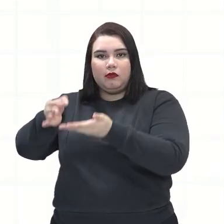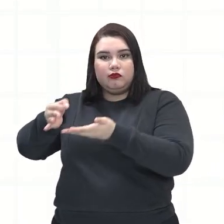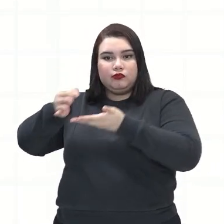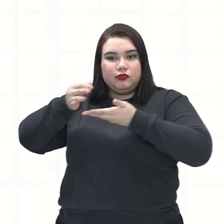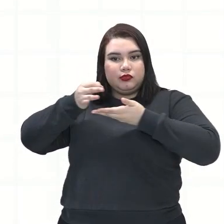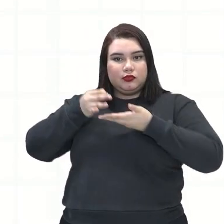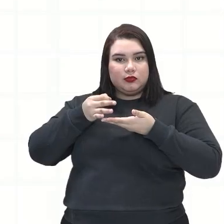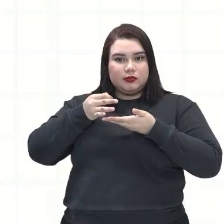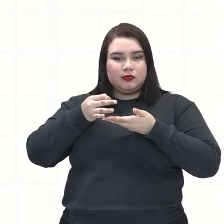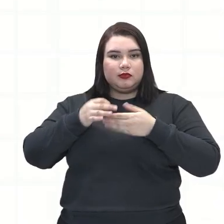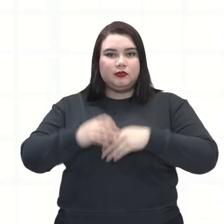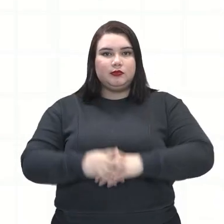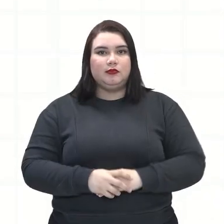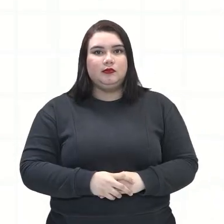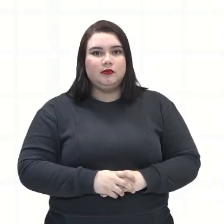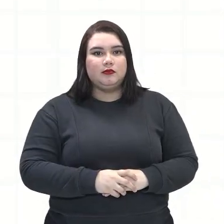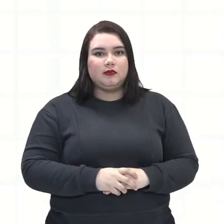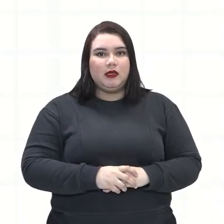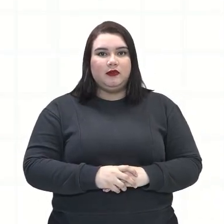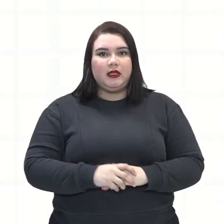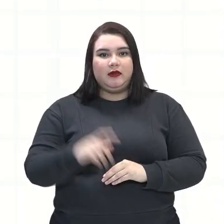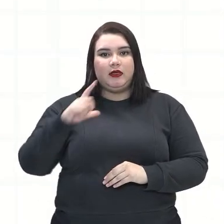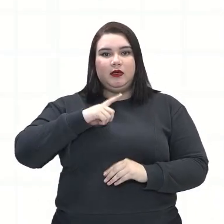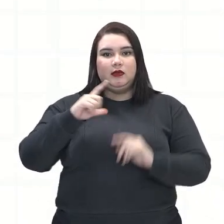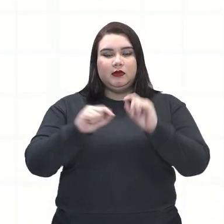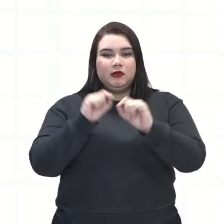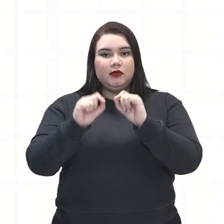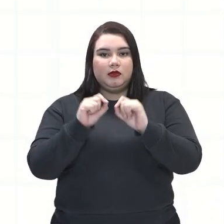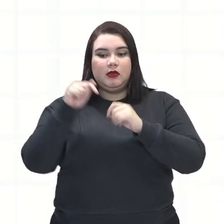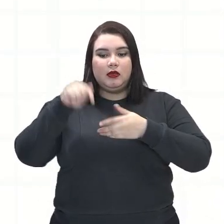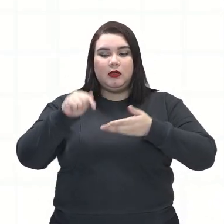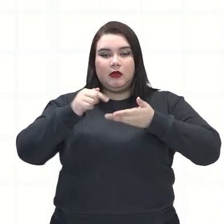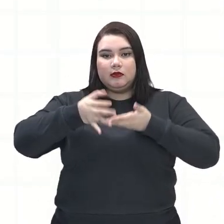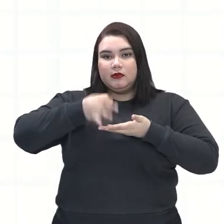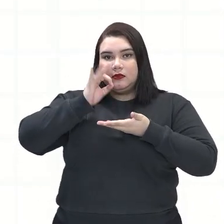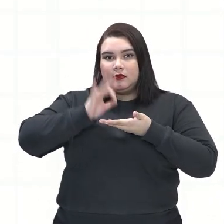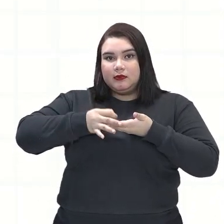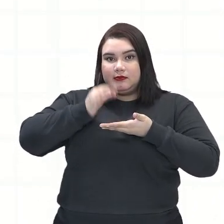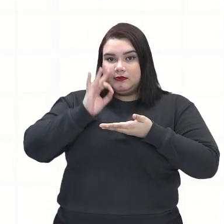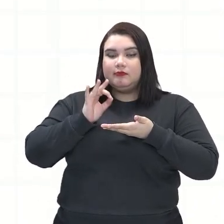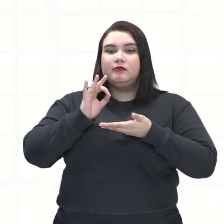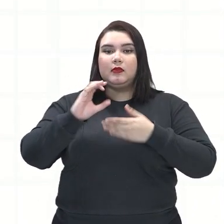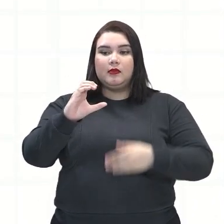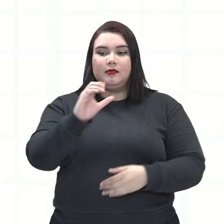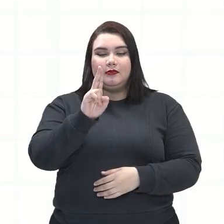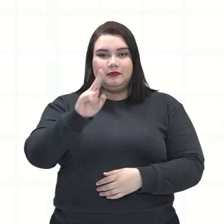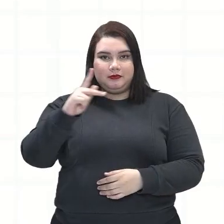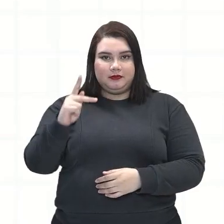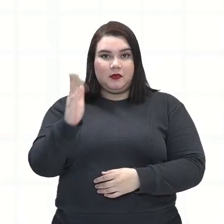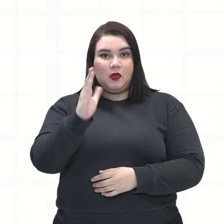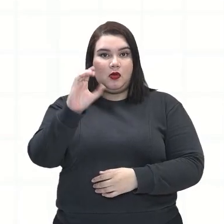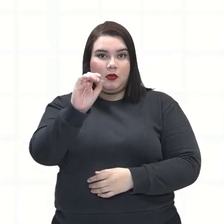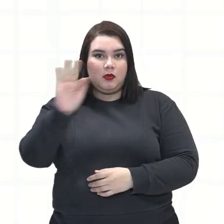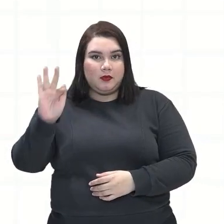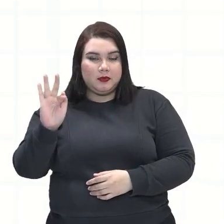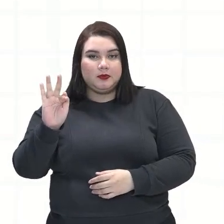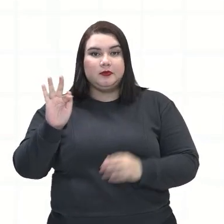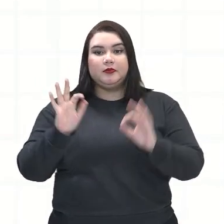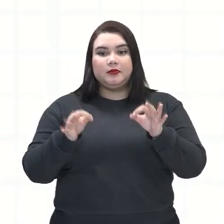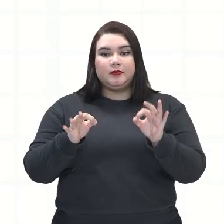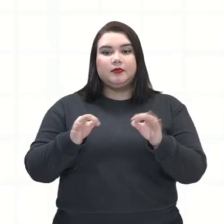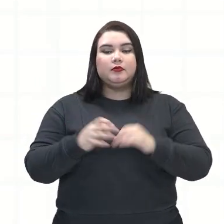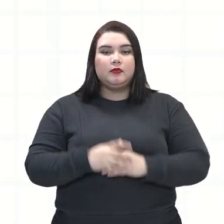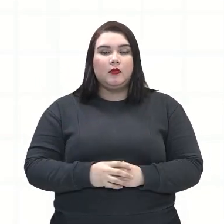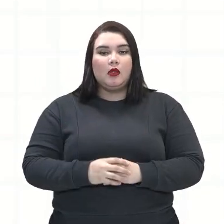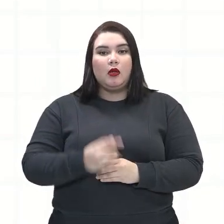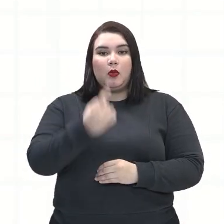Olha o please lá no finalzinho. Então, esta xícara tá aqui, ó. A cup of, né? Cup é xícara, então